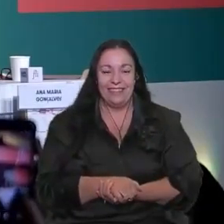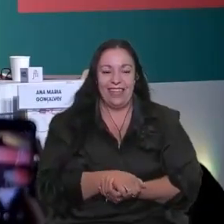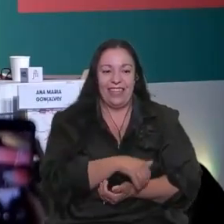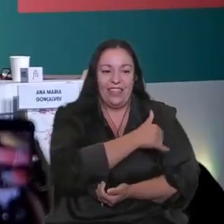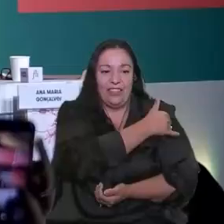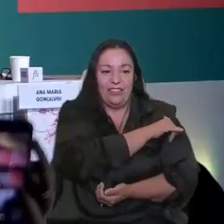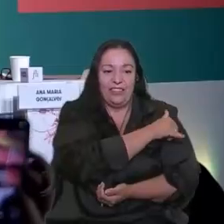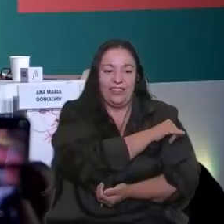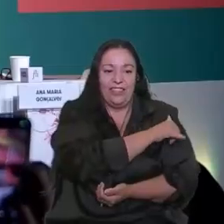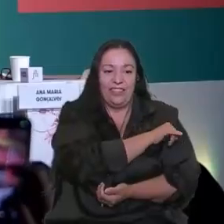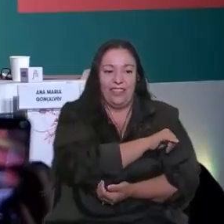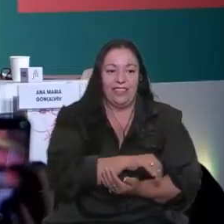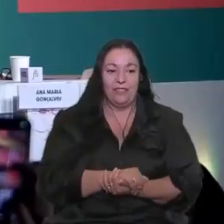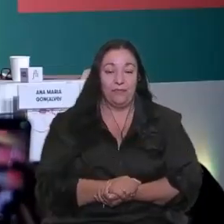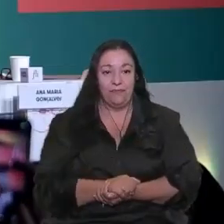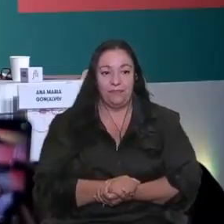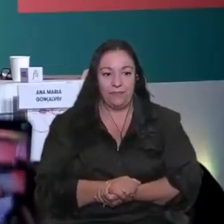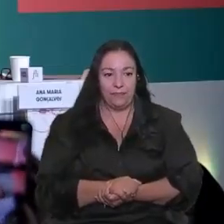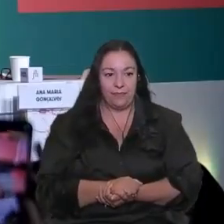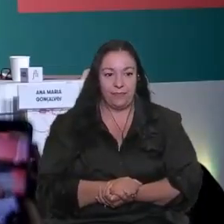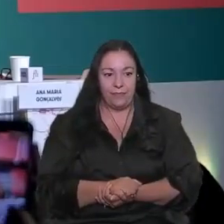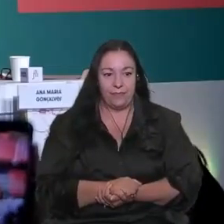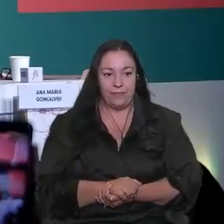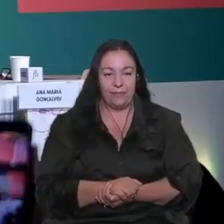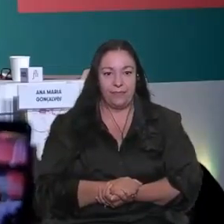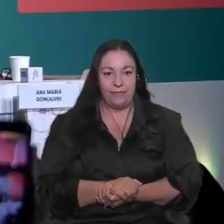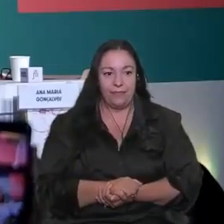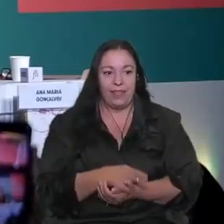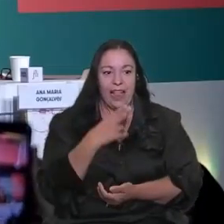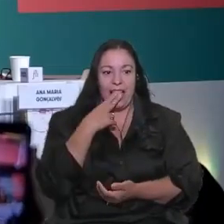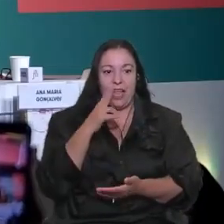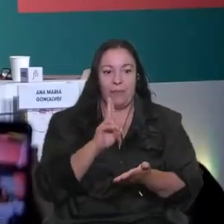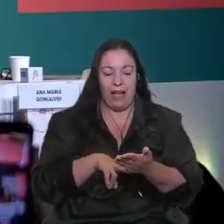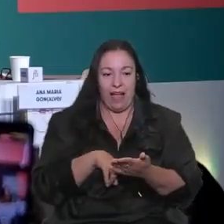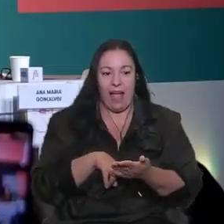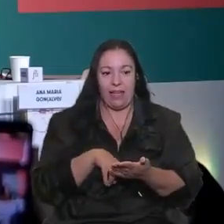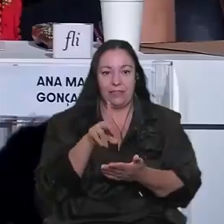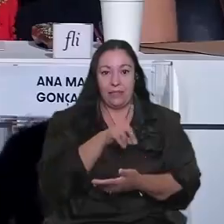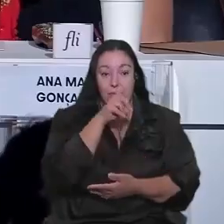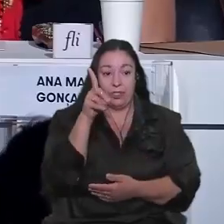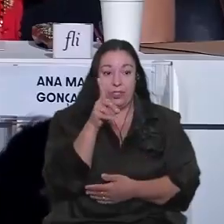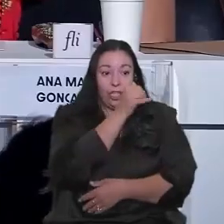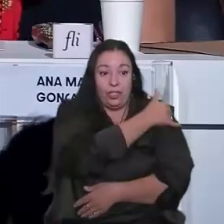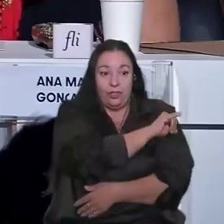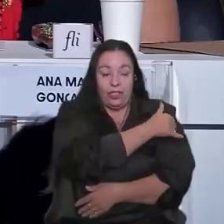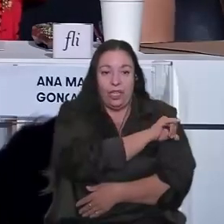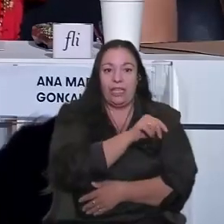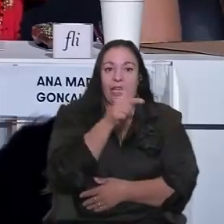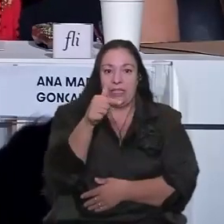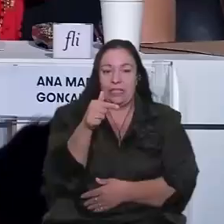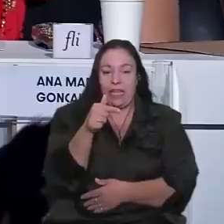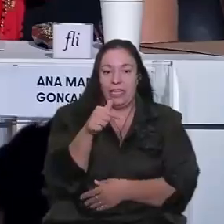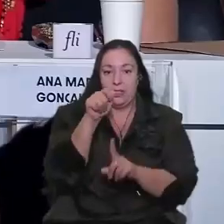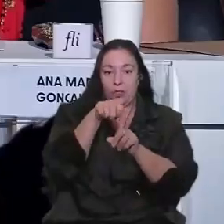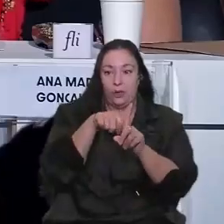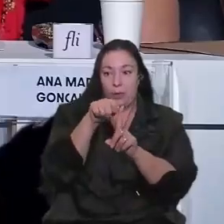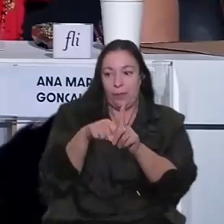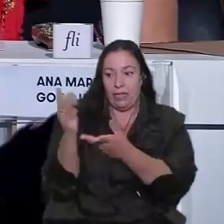Rio de Janeiro é uma carta fictícia também, né? Então está datada como Rio de Janeiro, 7 de setembro